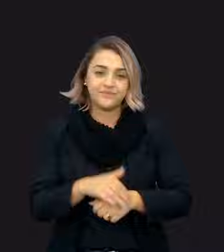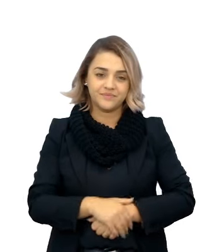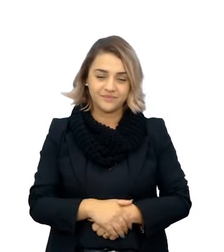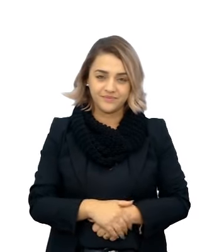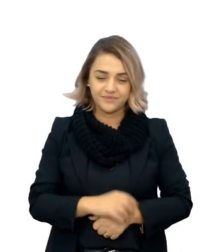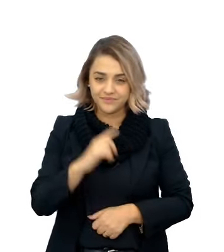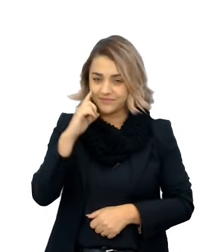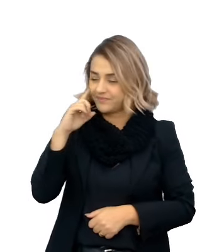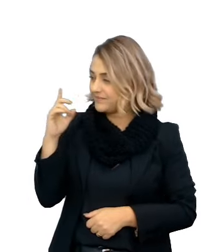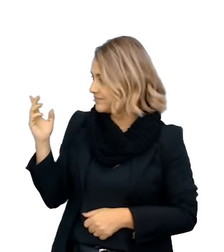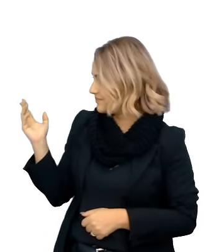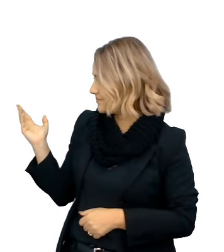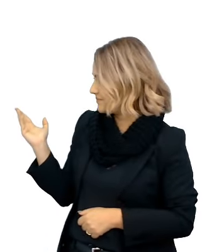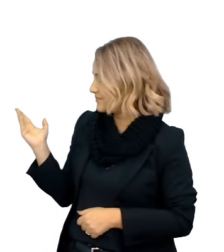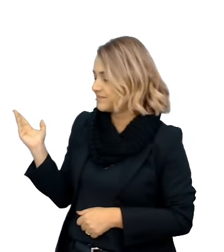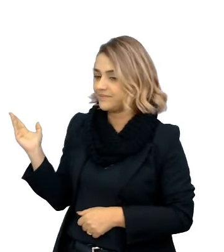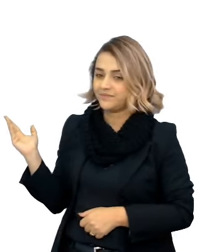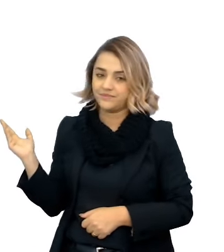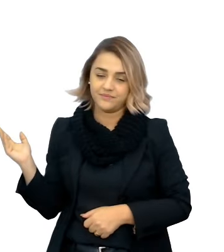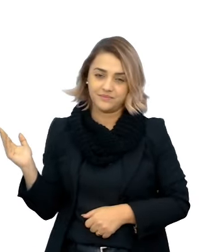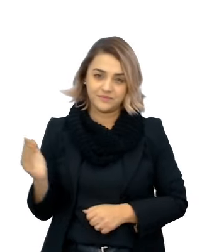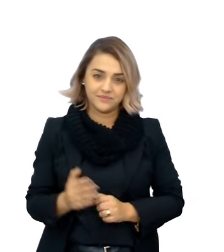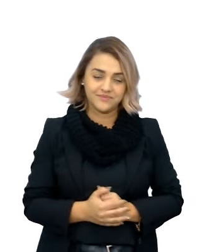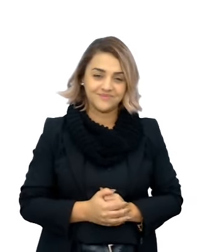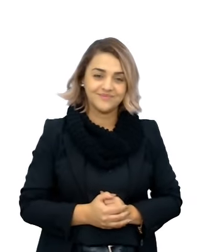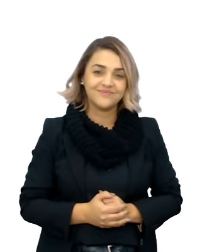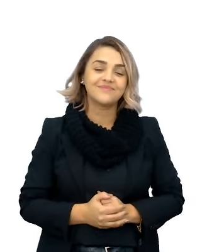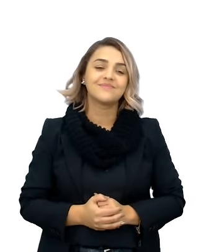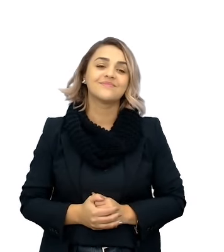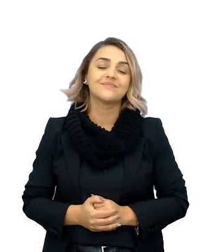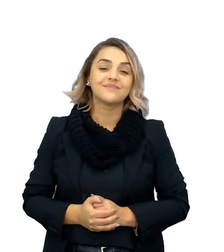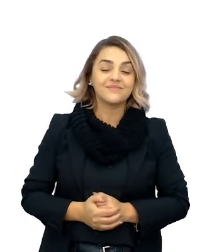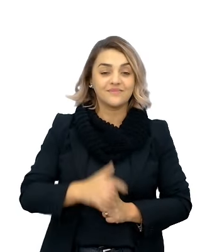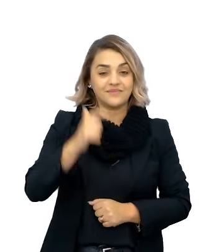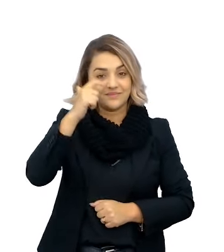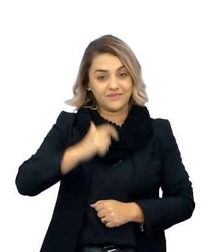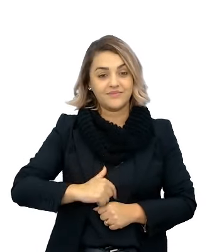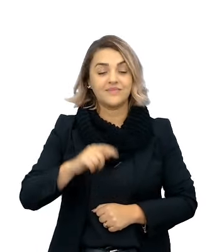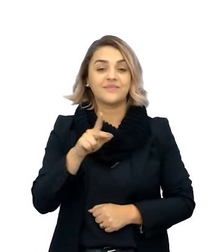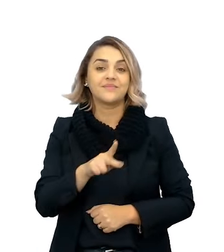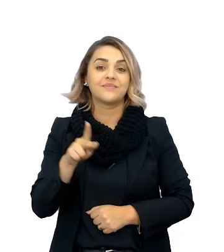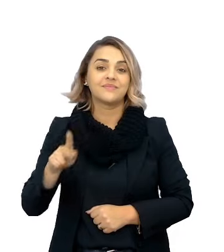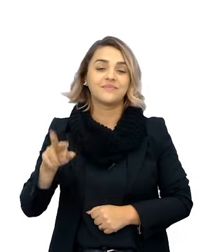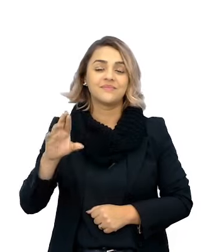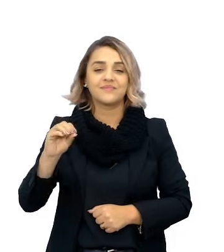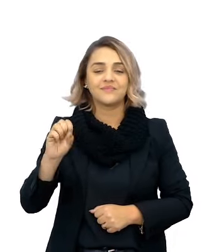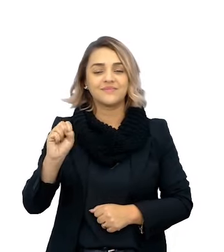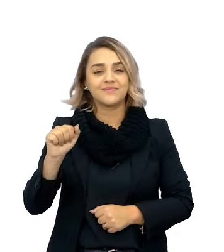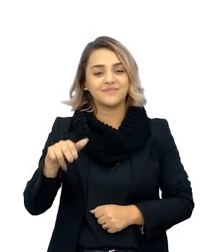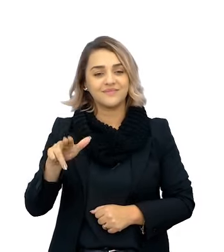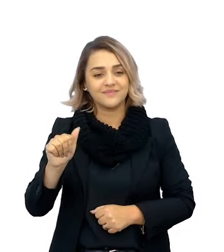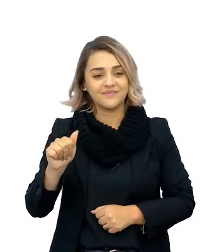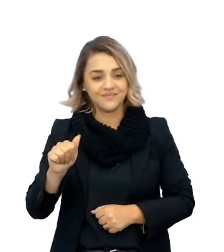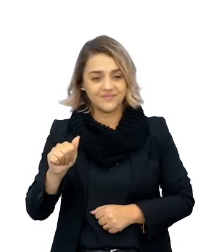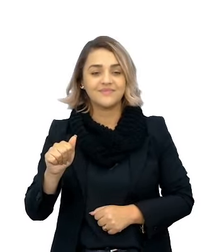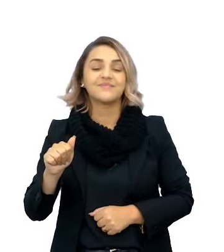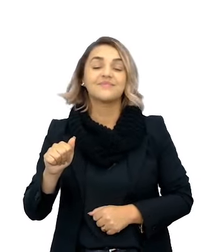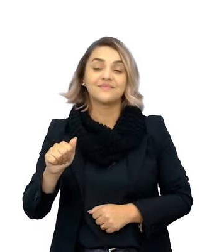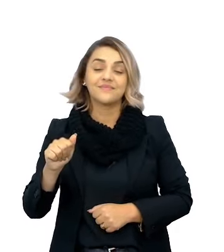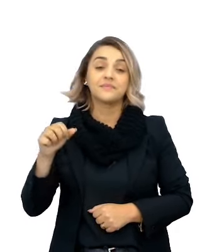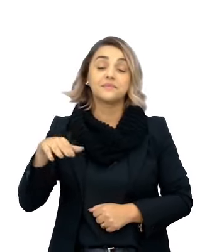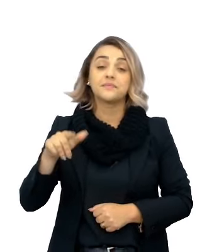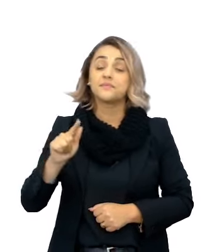O PowerPoint já está aqui. Como eu me apresentei, eu sou professora Rosana, tá? E